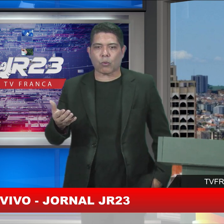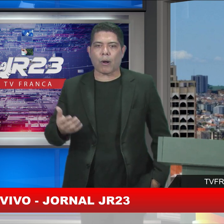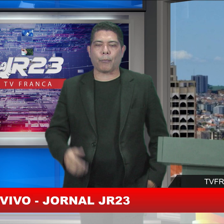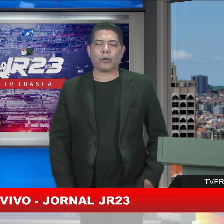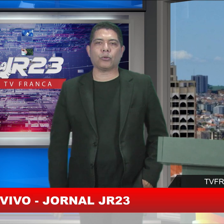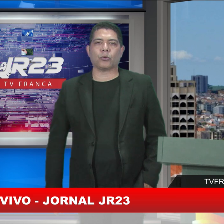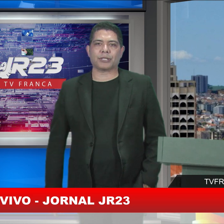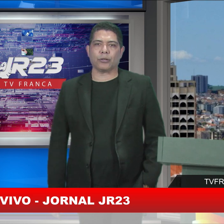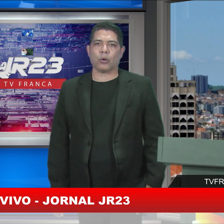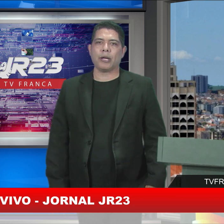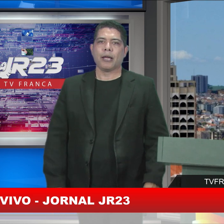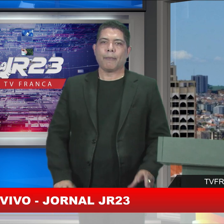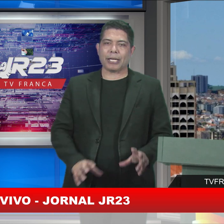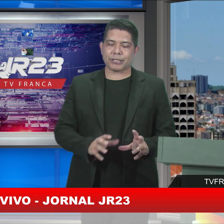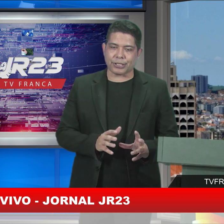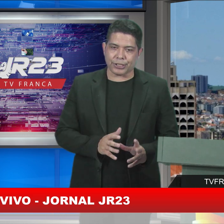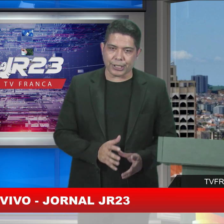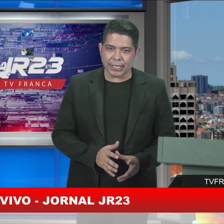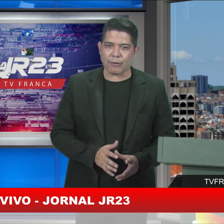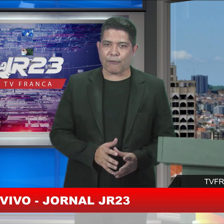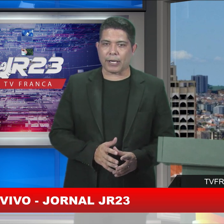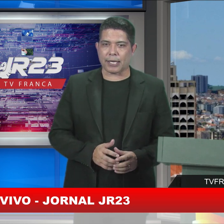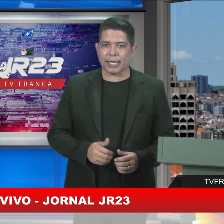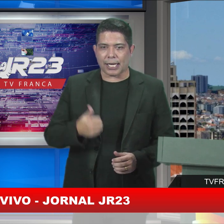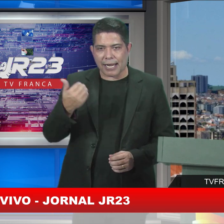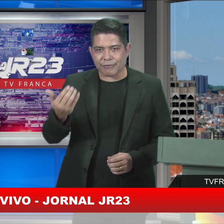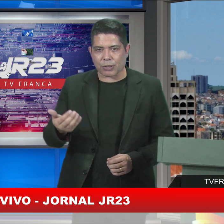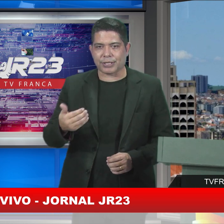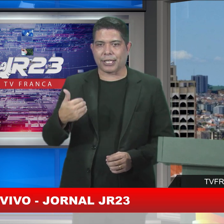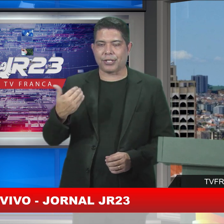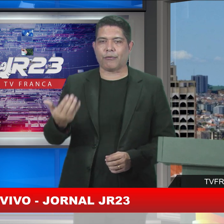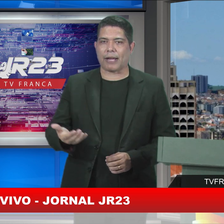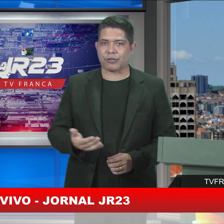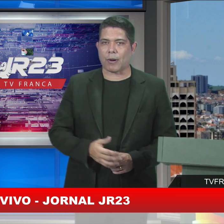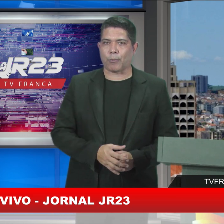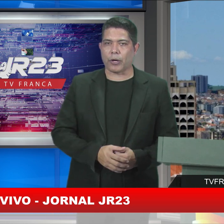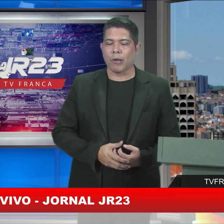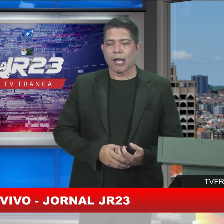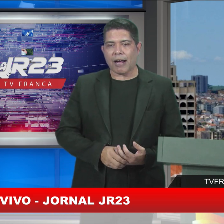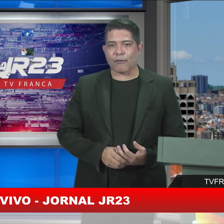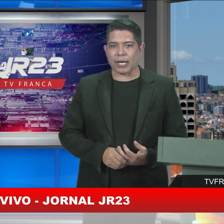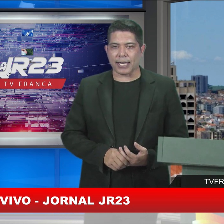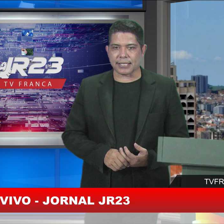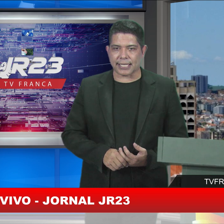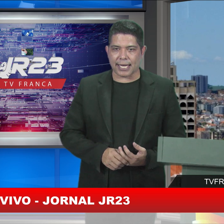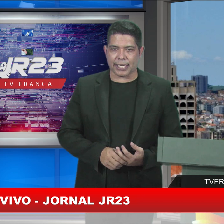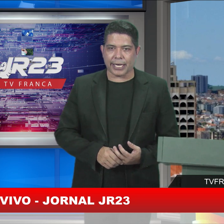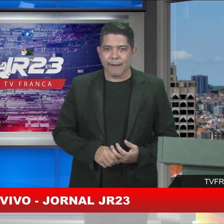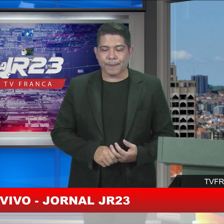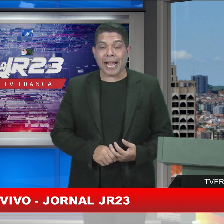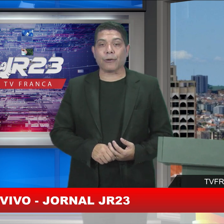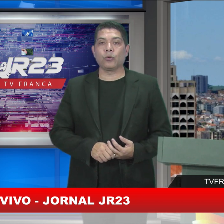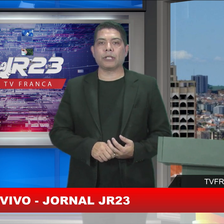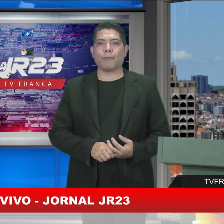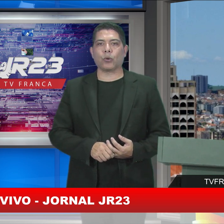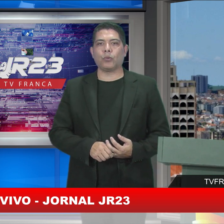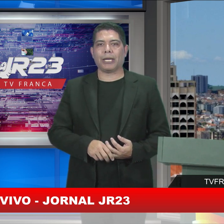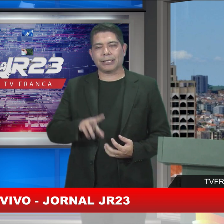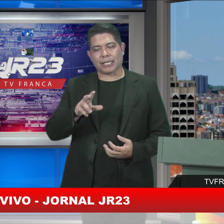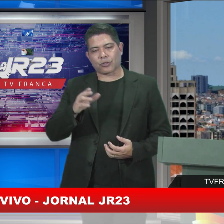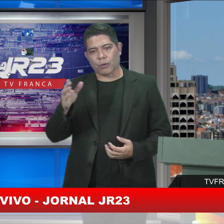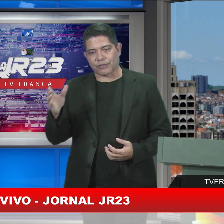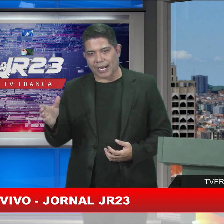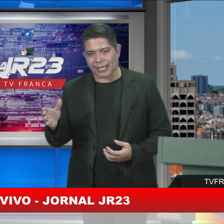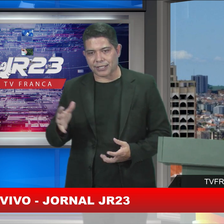que nunca com o apoio do torcedor, prestigiando a Francana, leve seu incentivo, leve seu apoio, a Francana segue na luta por